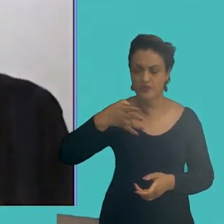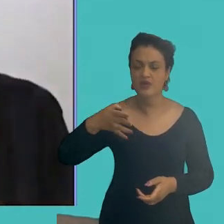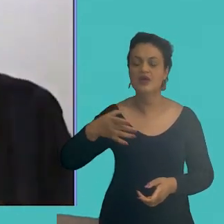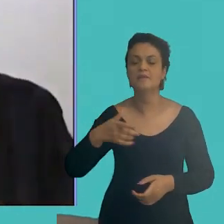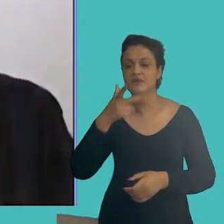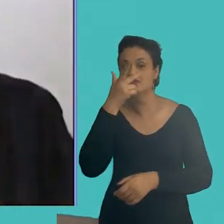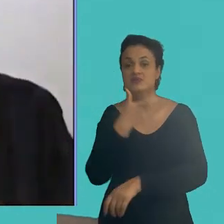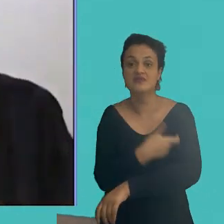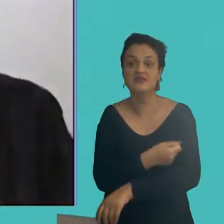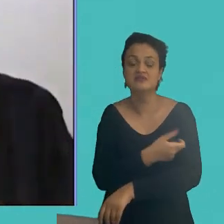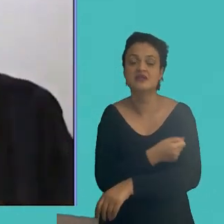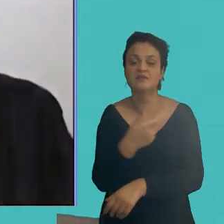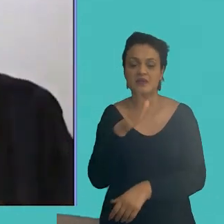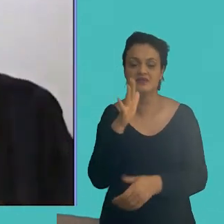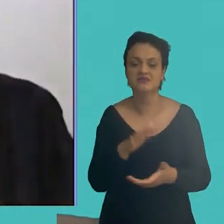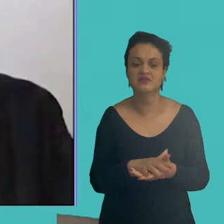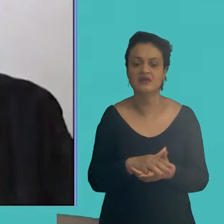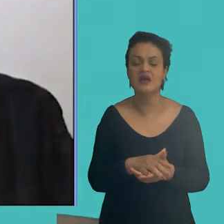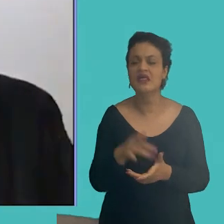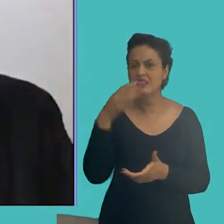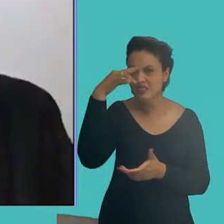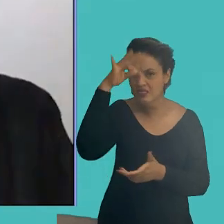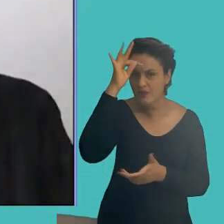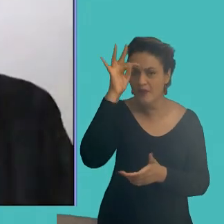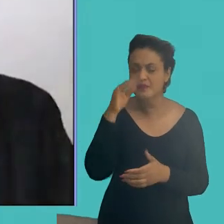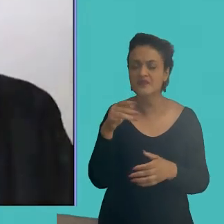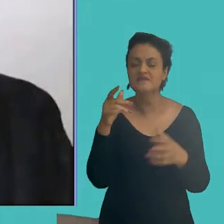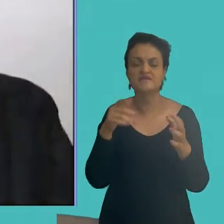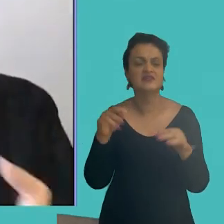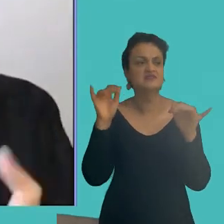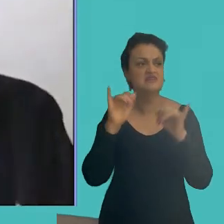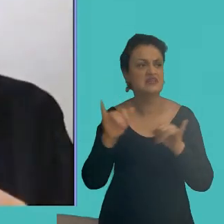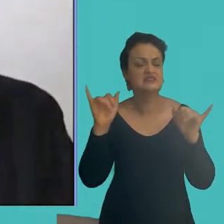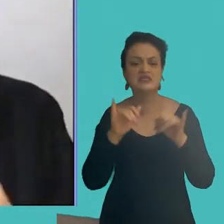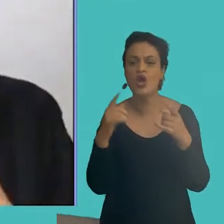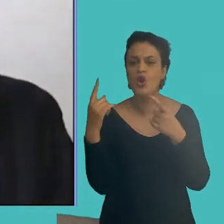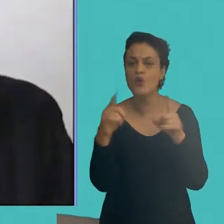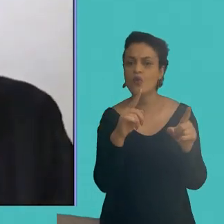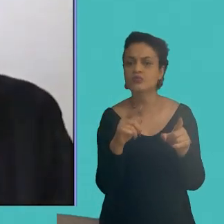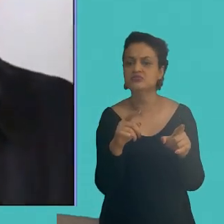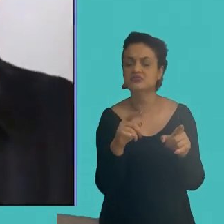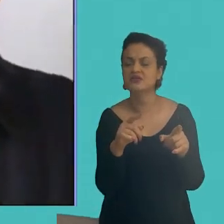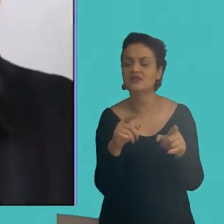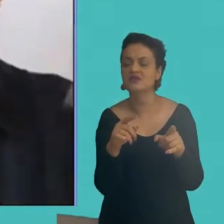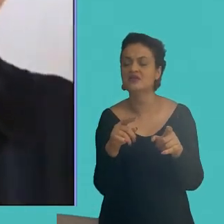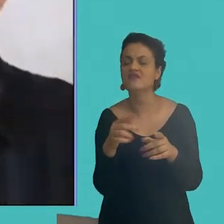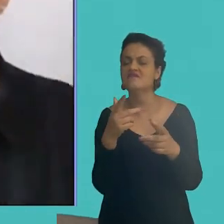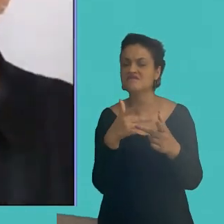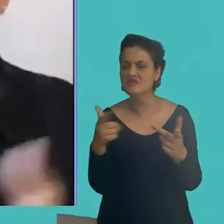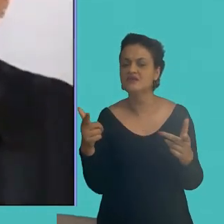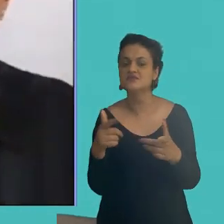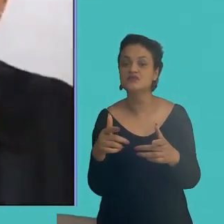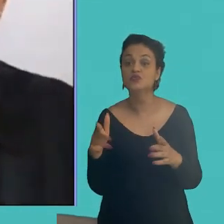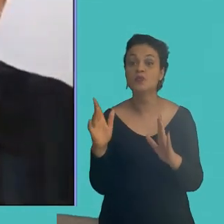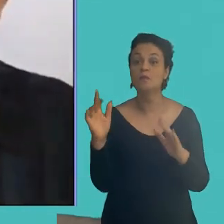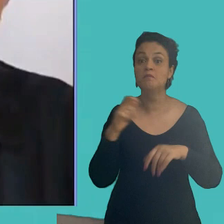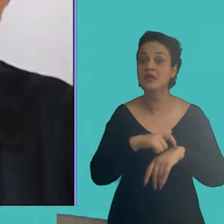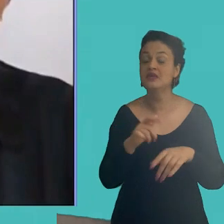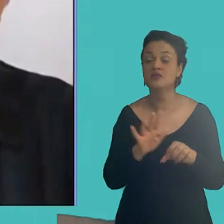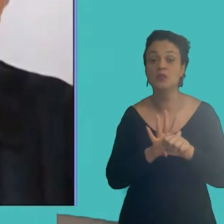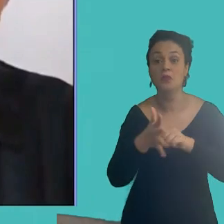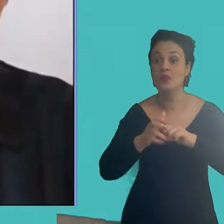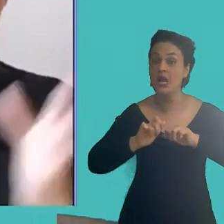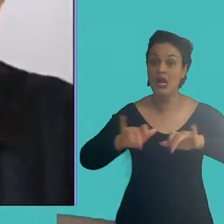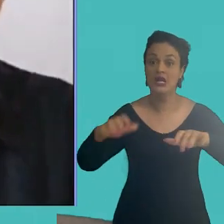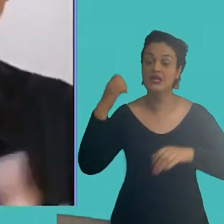Trump fez toda essa campanha anti-vacina no auge da pandemia, ou seja, quando os Estados Unidos estavam em primeiro lugar no ranking